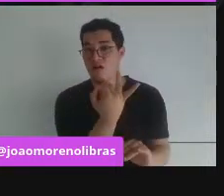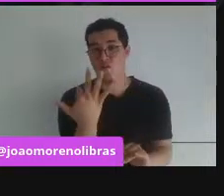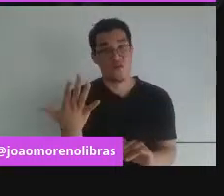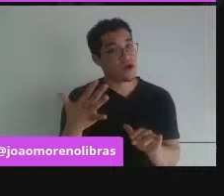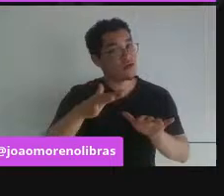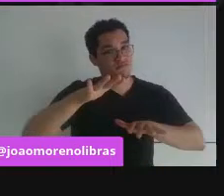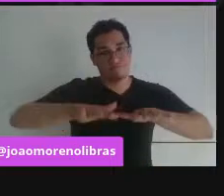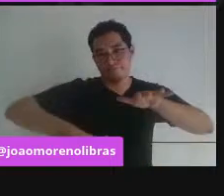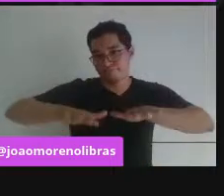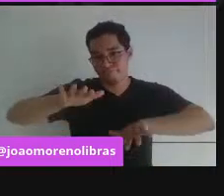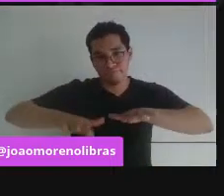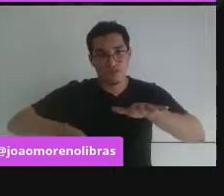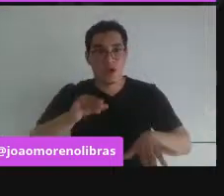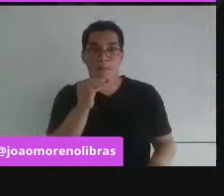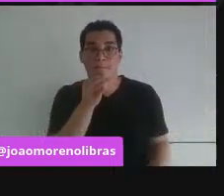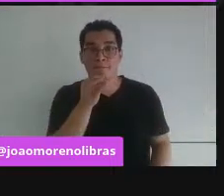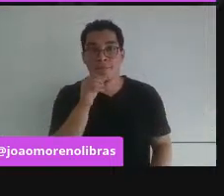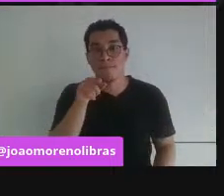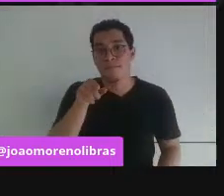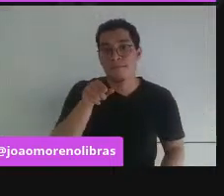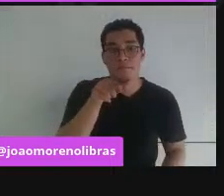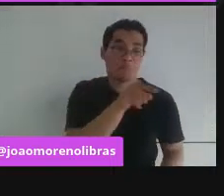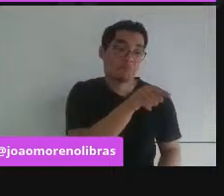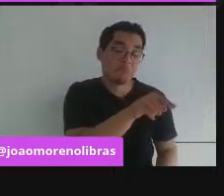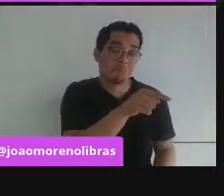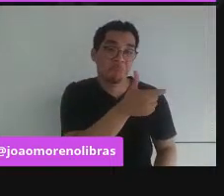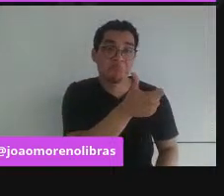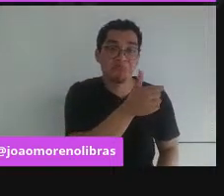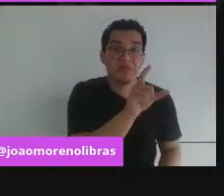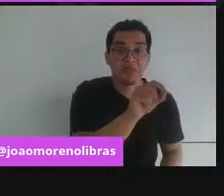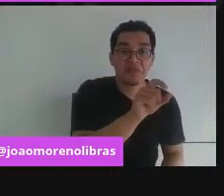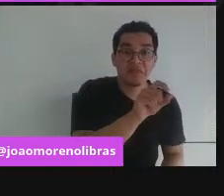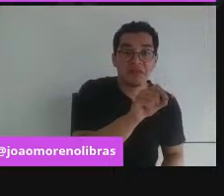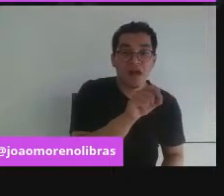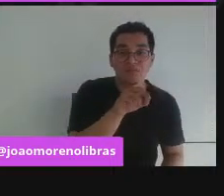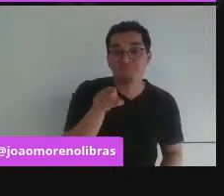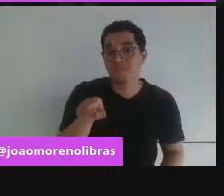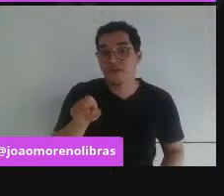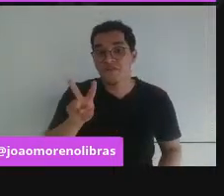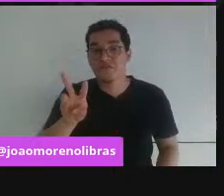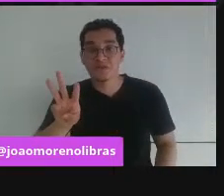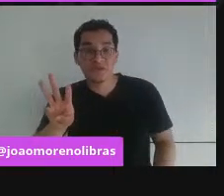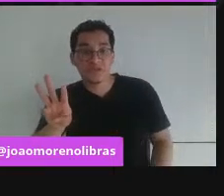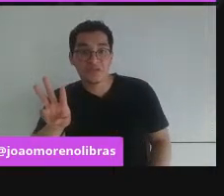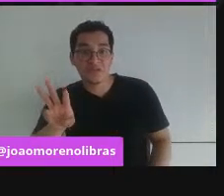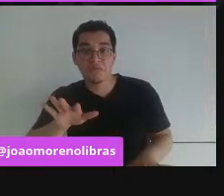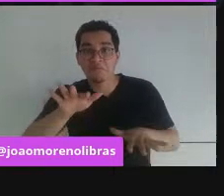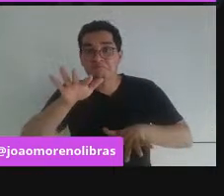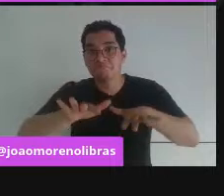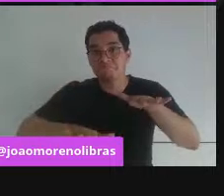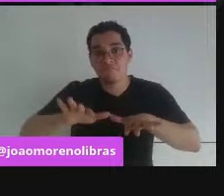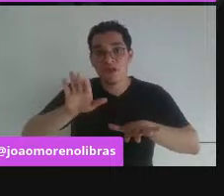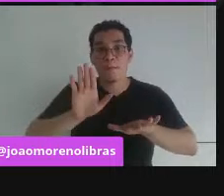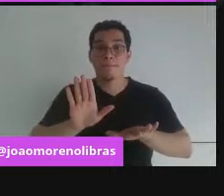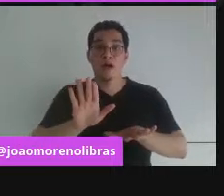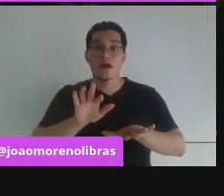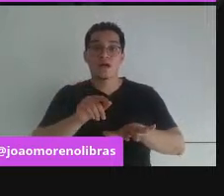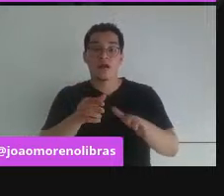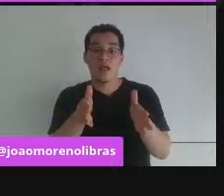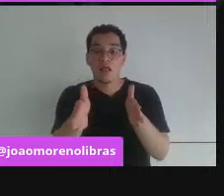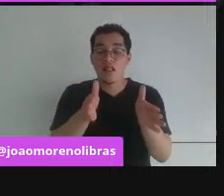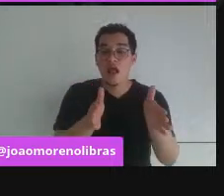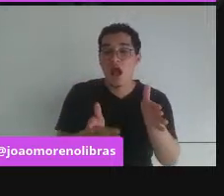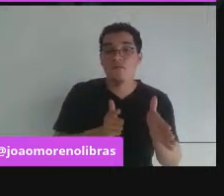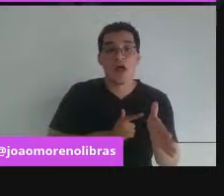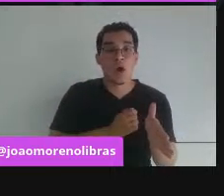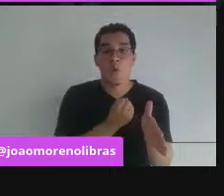páginas, mas houve aqueles que chegaram a escrever 23 páginas. Mas, nesse intervalo, há outras quantidades